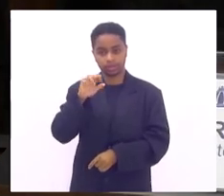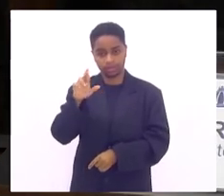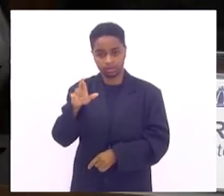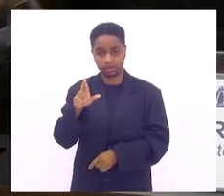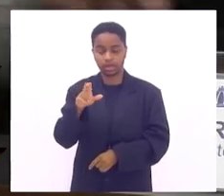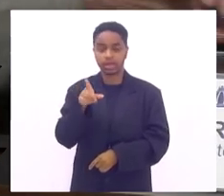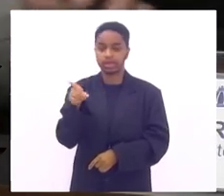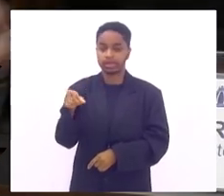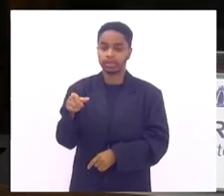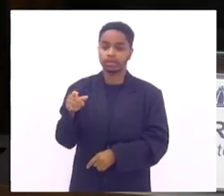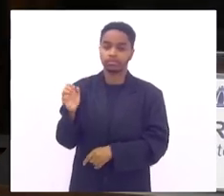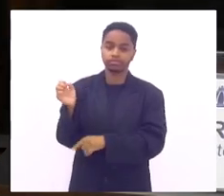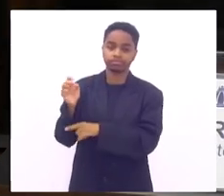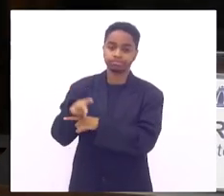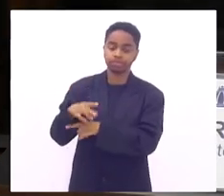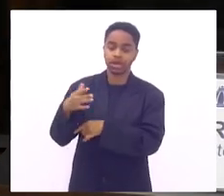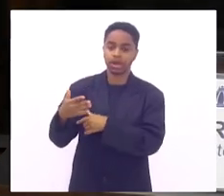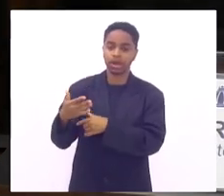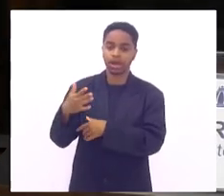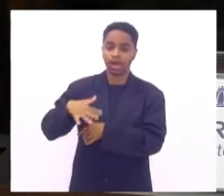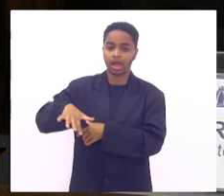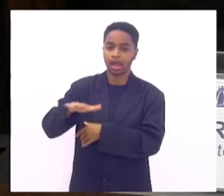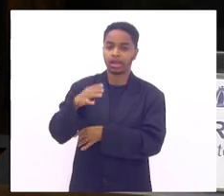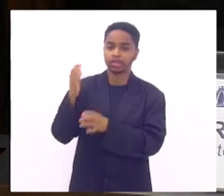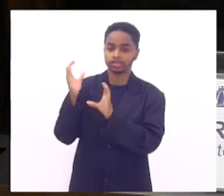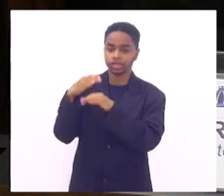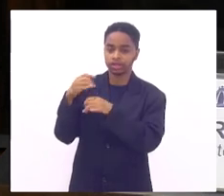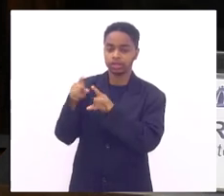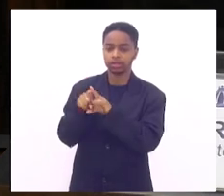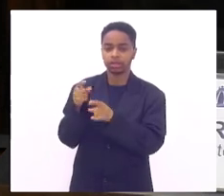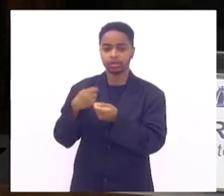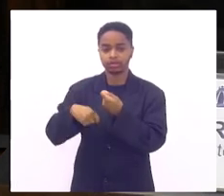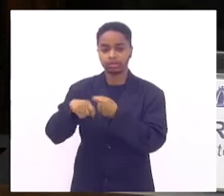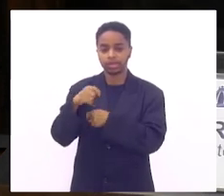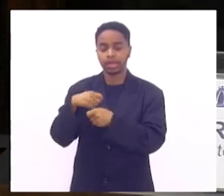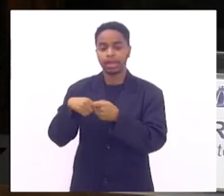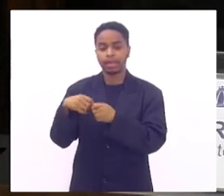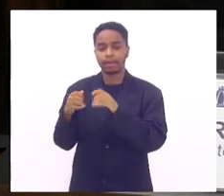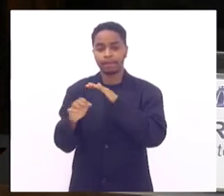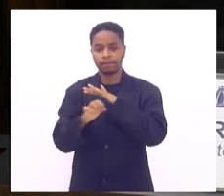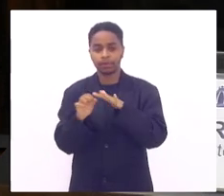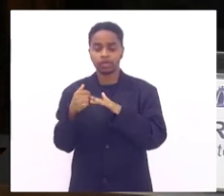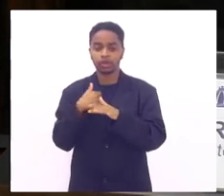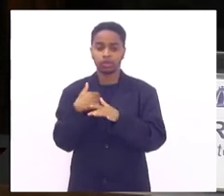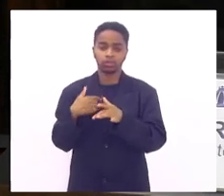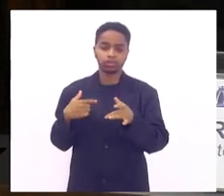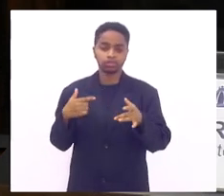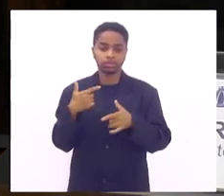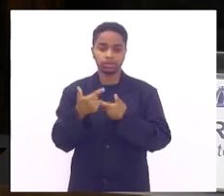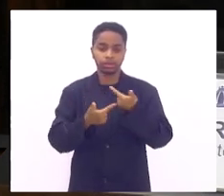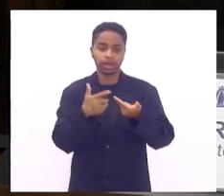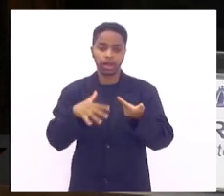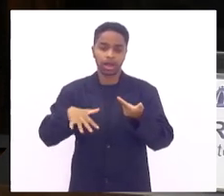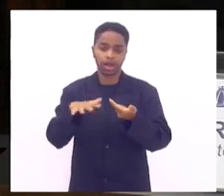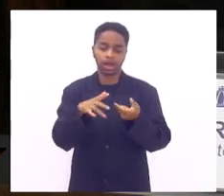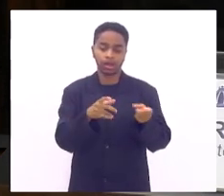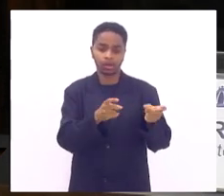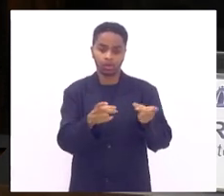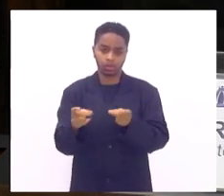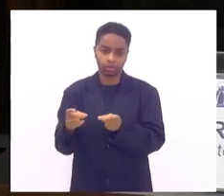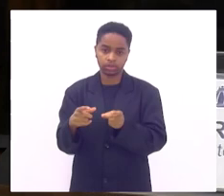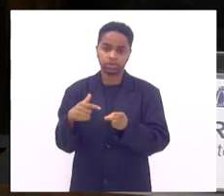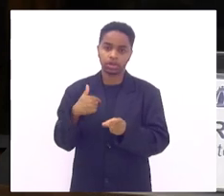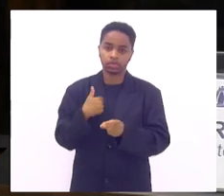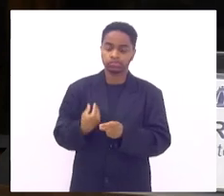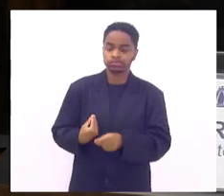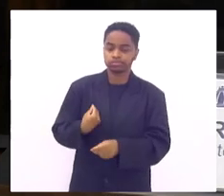a engenharia, a administração de empresa, quis o destino que eu fosse parar na junta comercial e convivesse com essa classe maravilhosa